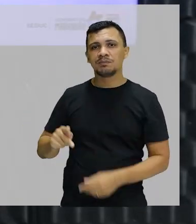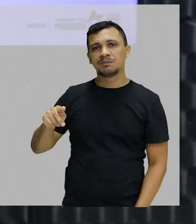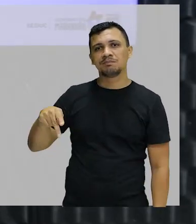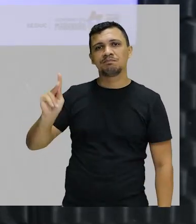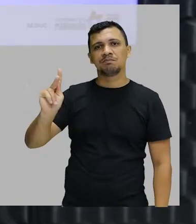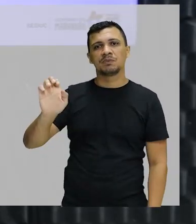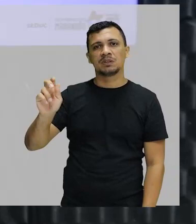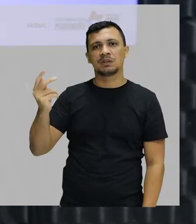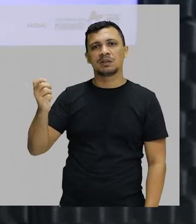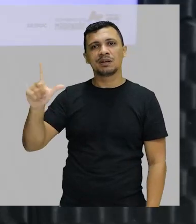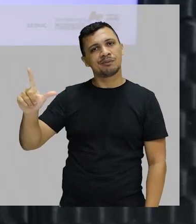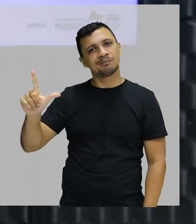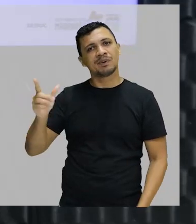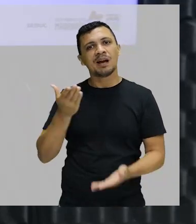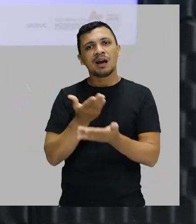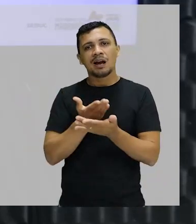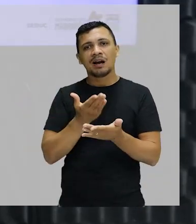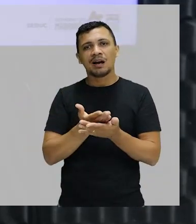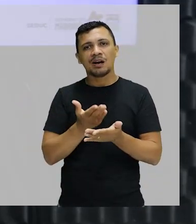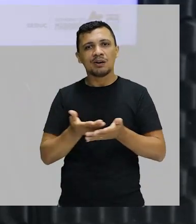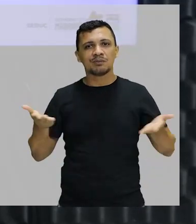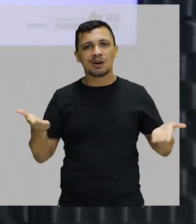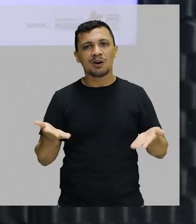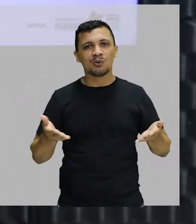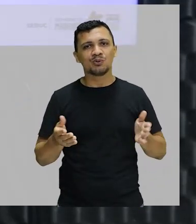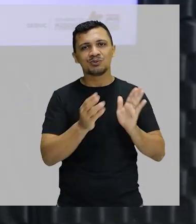E com isso a gente encerra mais uma parte do